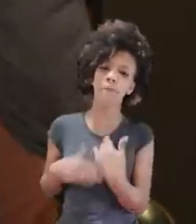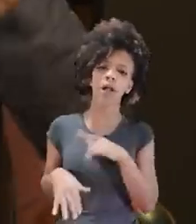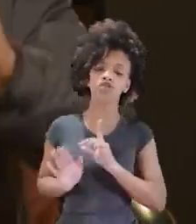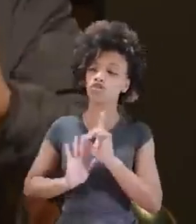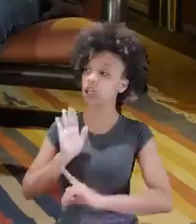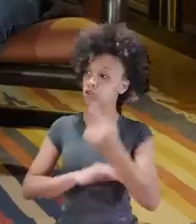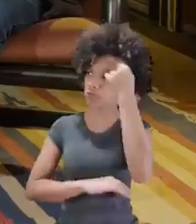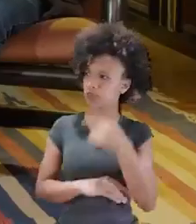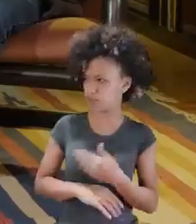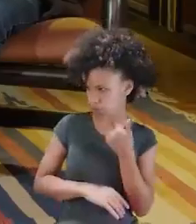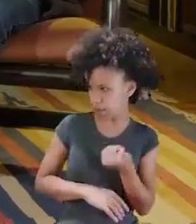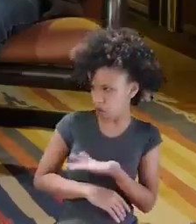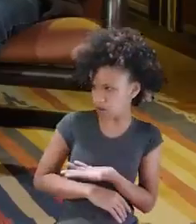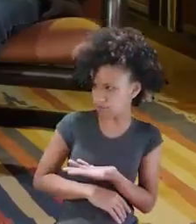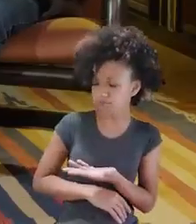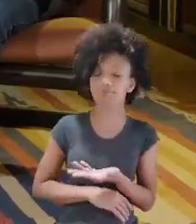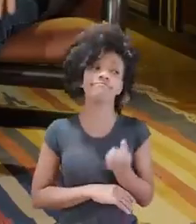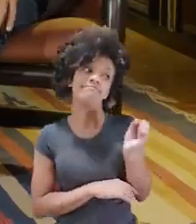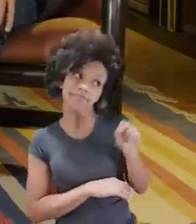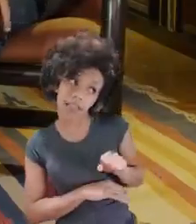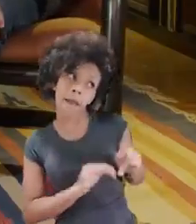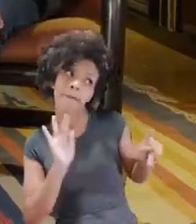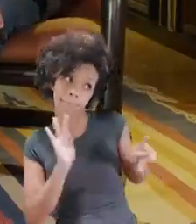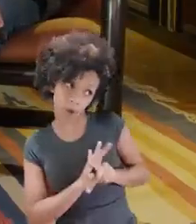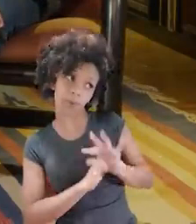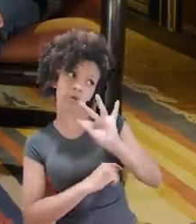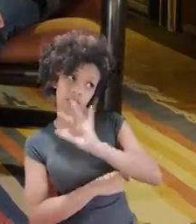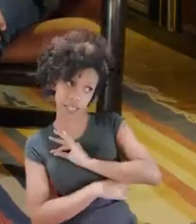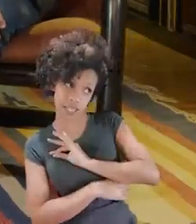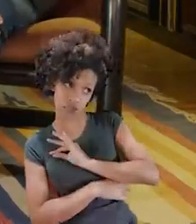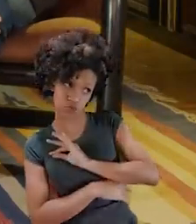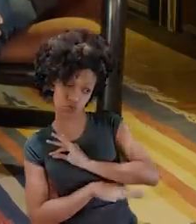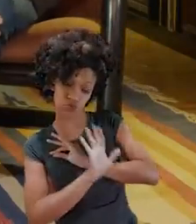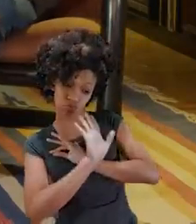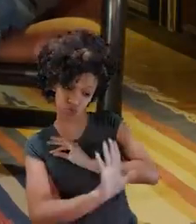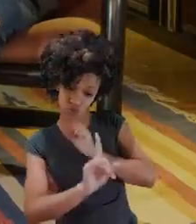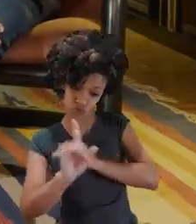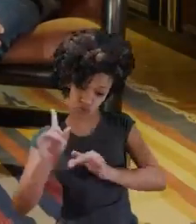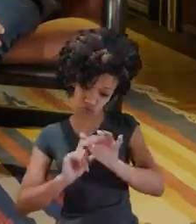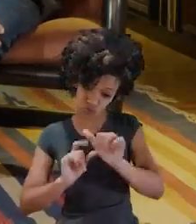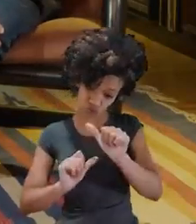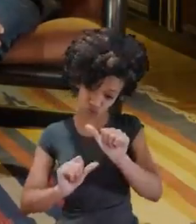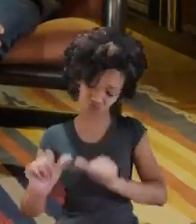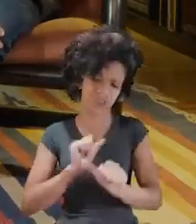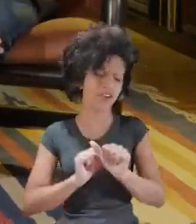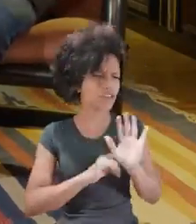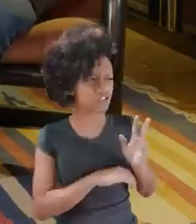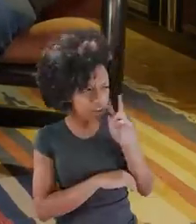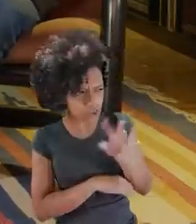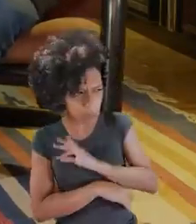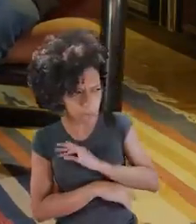de alugar eu tenho direito de pensar mandar melhor Isso sim para o policial por a sociedade não muda muito